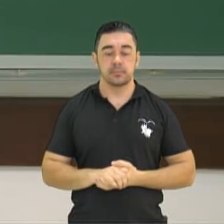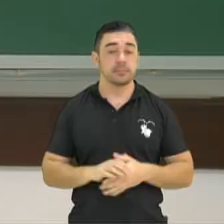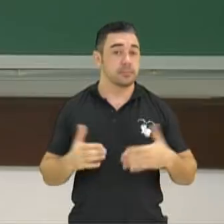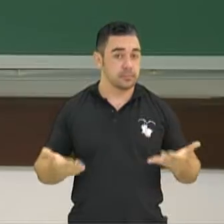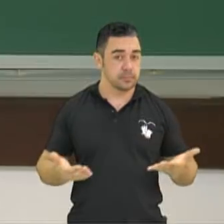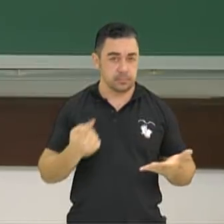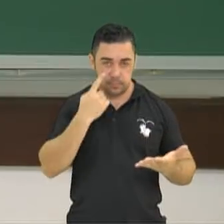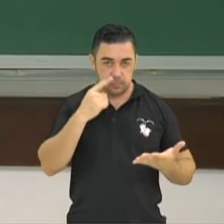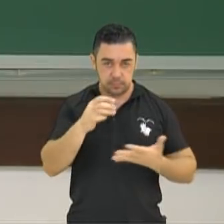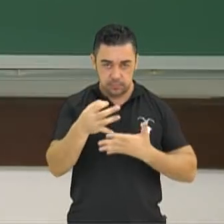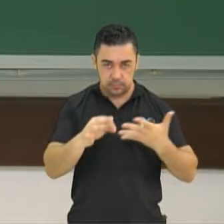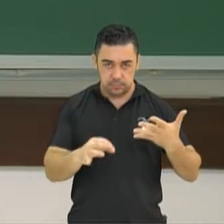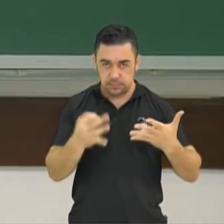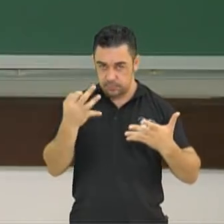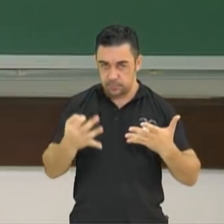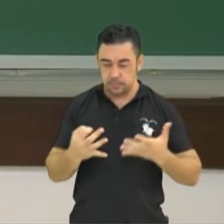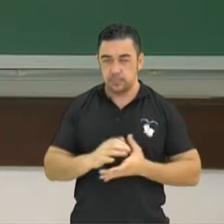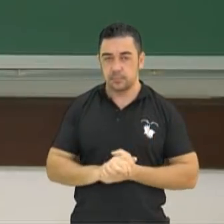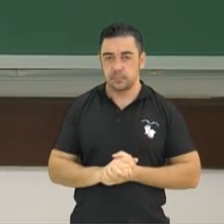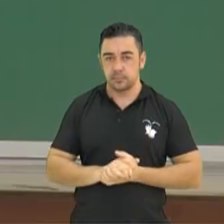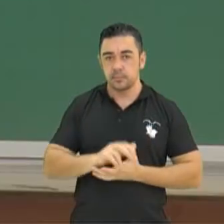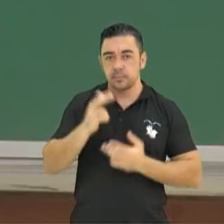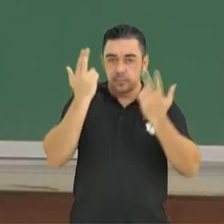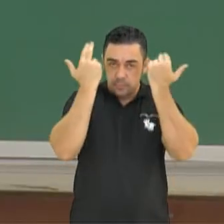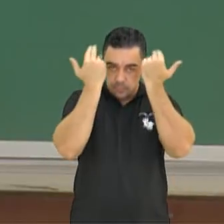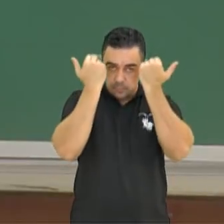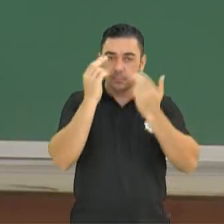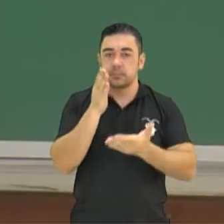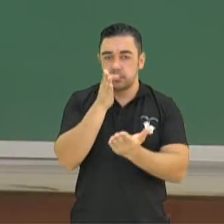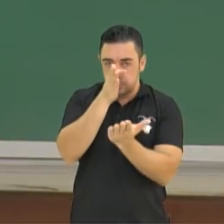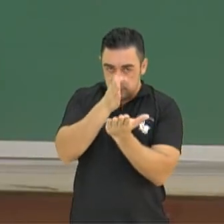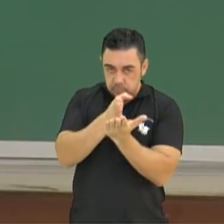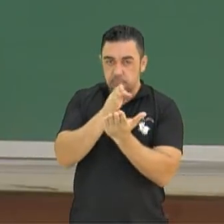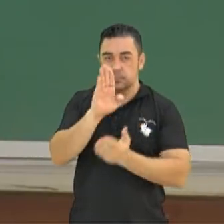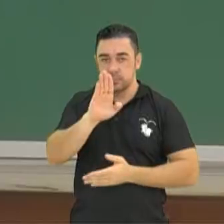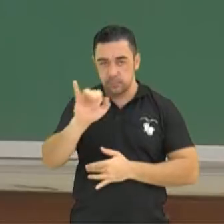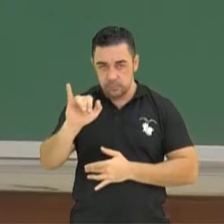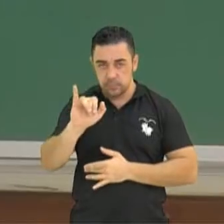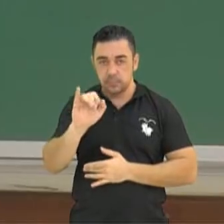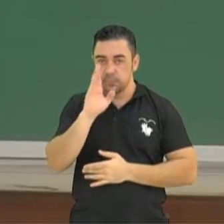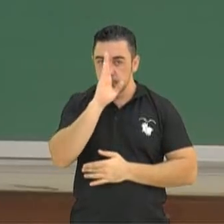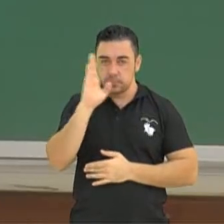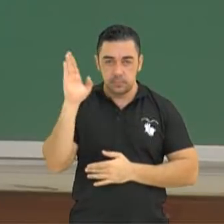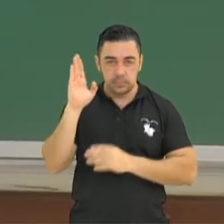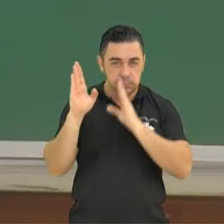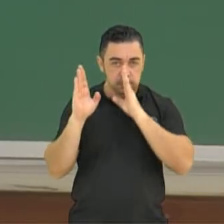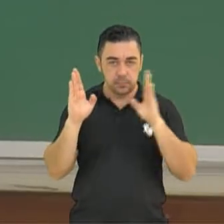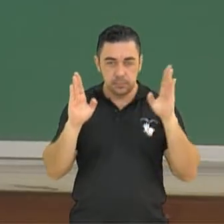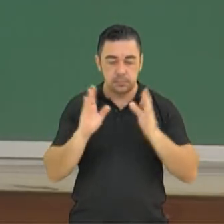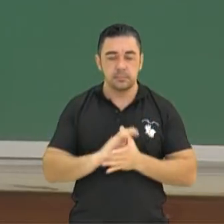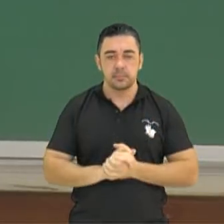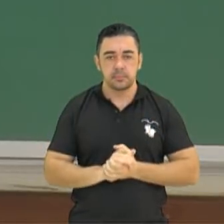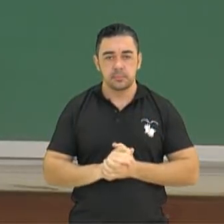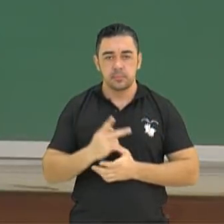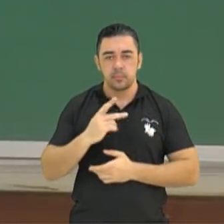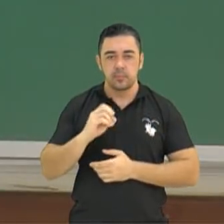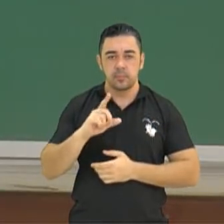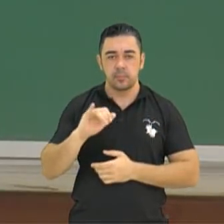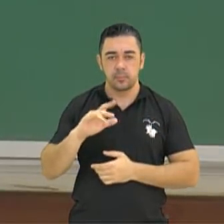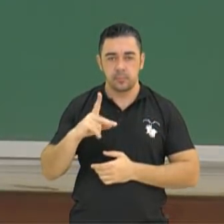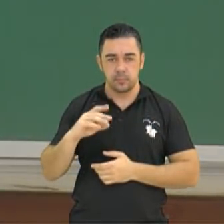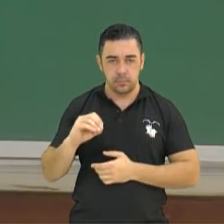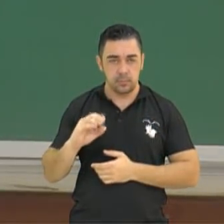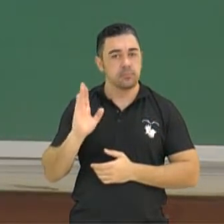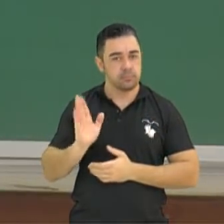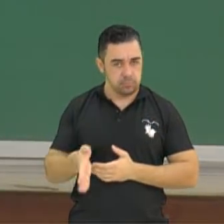E aí, vamos corrigir? Vamos ver se você acertou? Coelho, bilateral, né? Ó, só um eixo imaginário. O pólipo, a gente já falou sobre